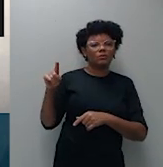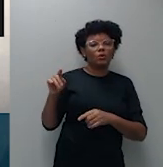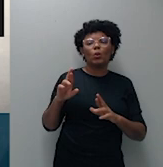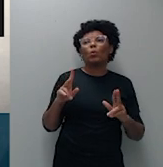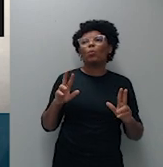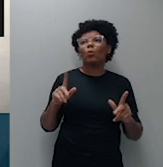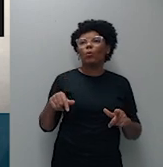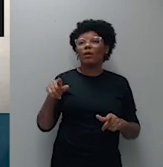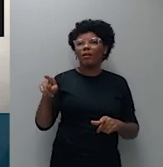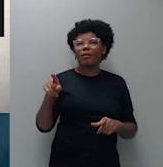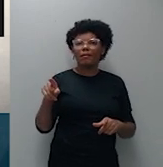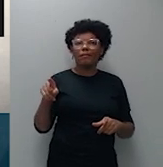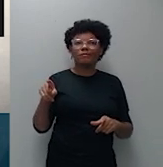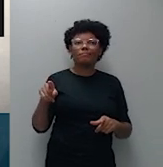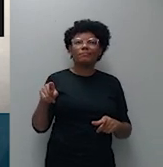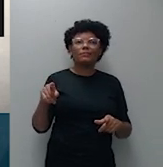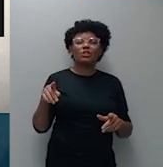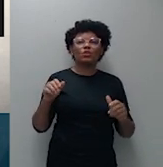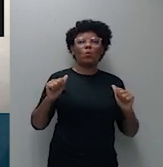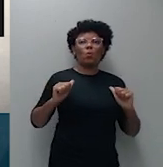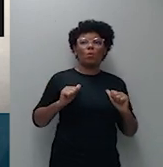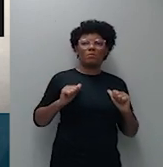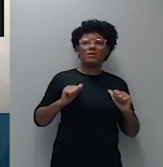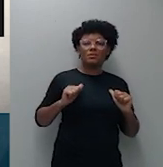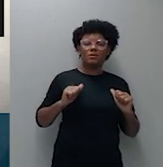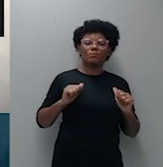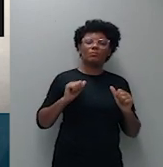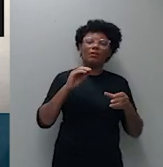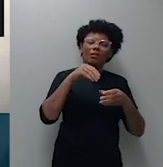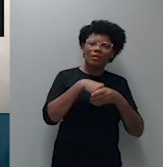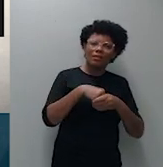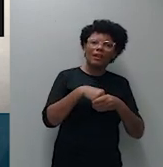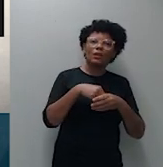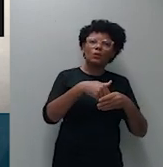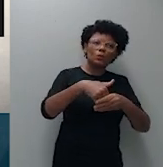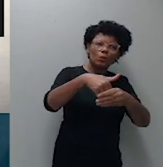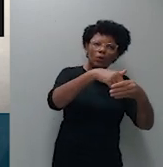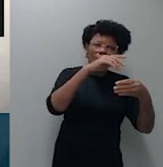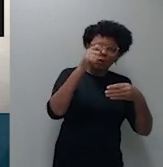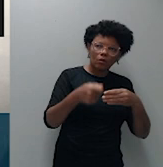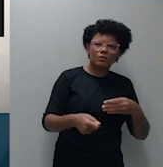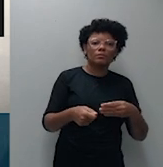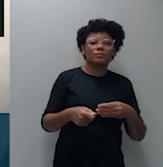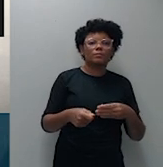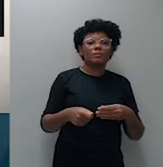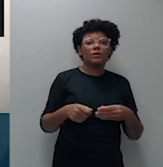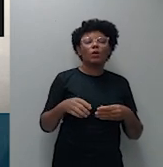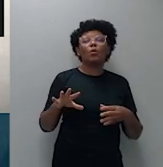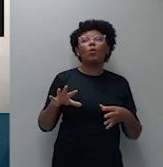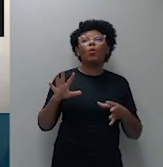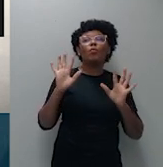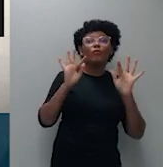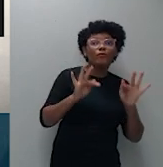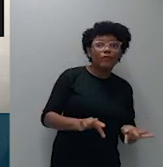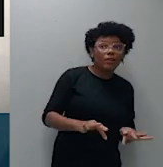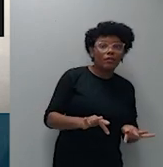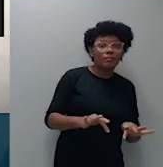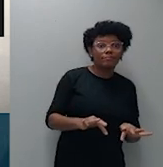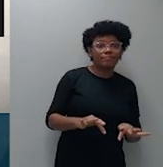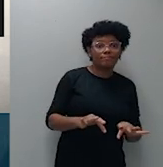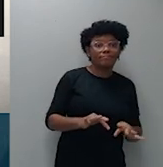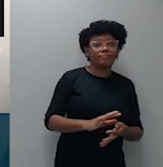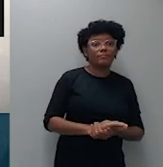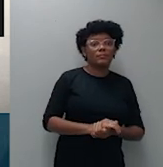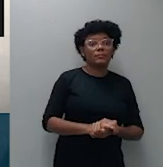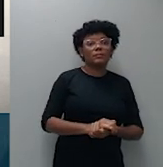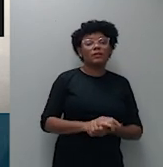não se trata da existência de omissão no acórdão recorrido mas mera irresignação com o resultado do